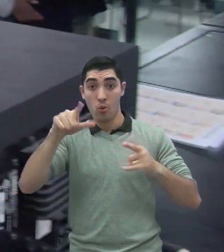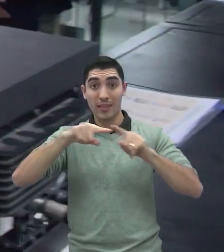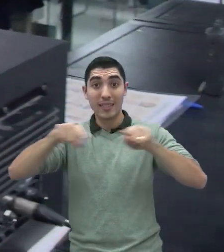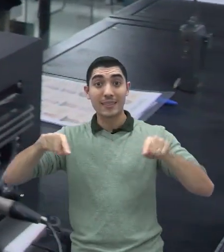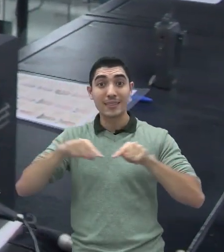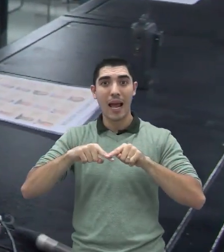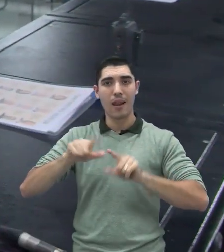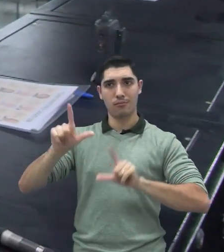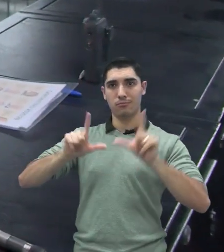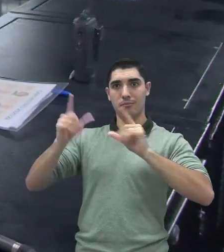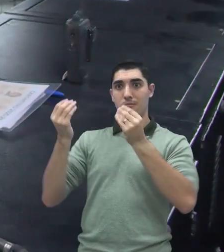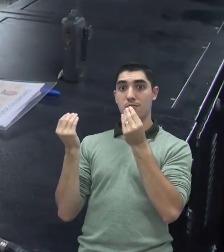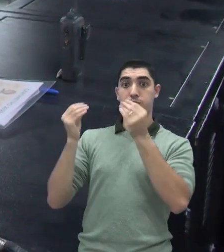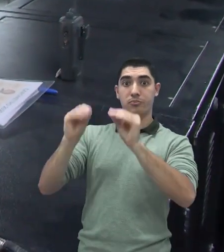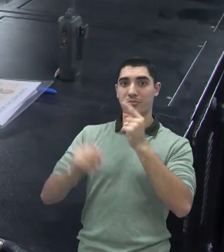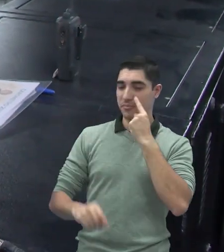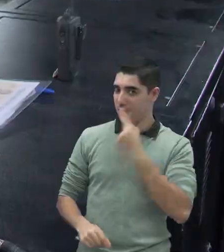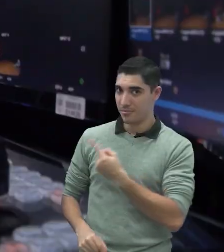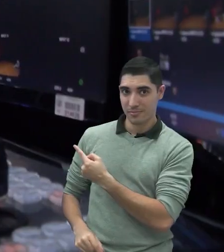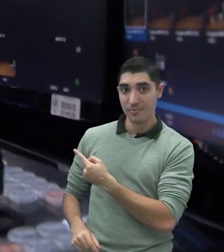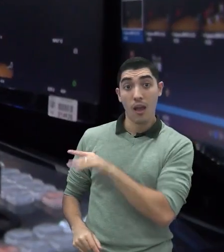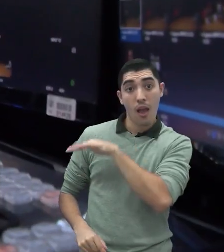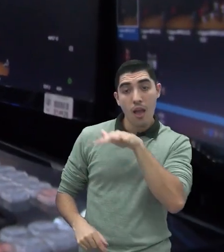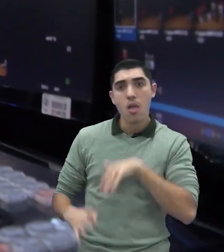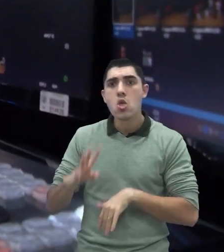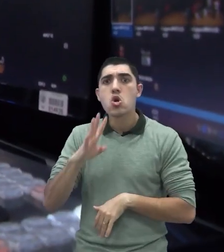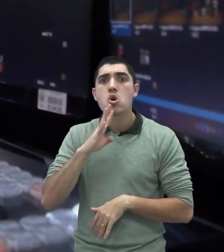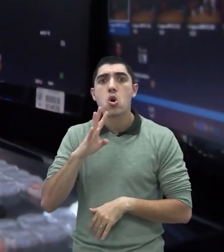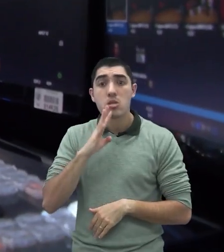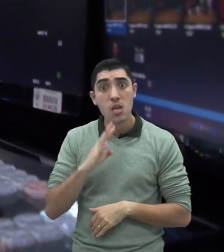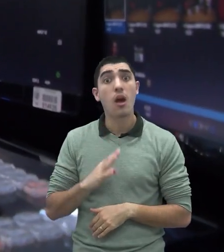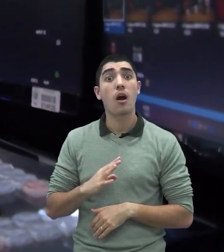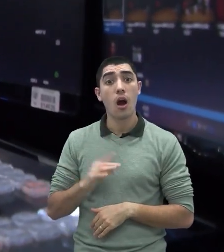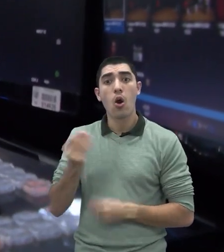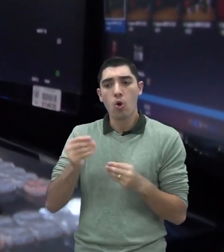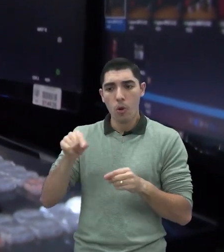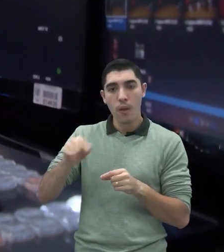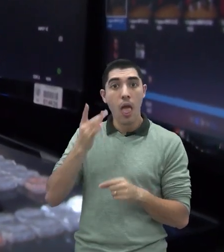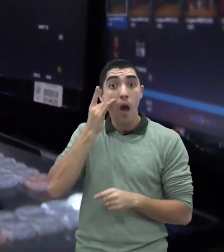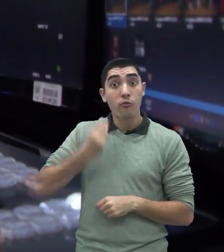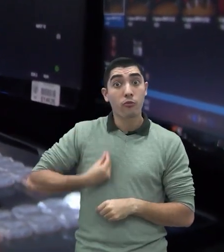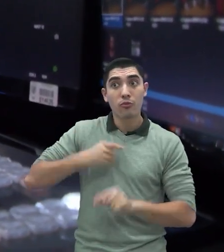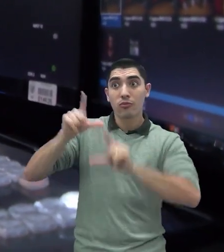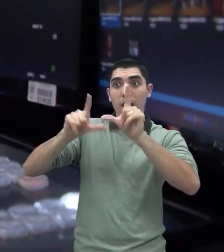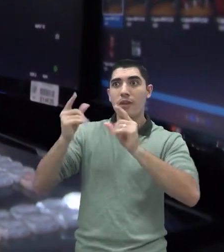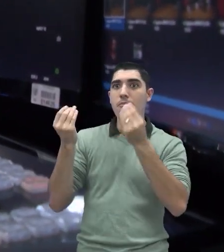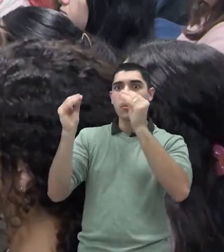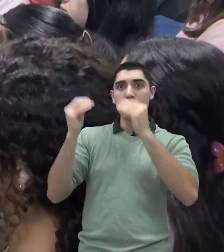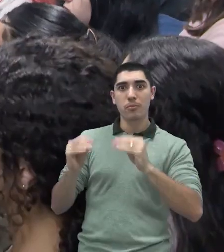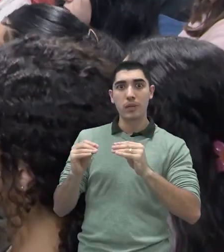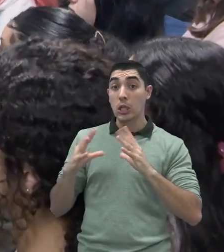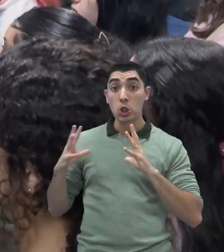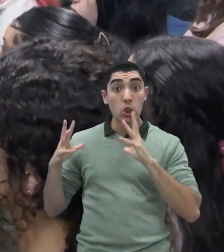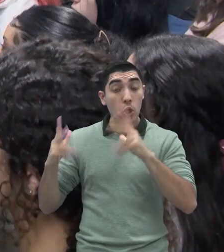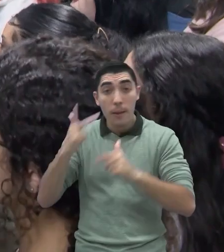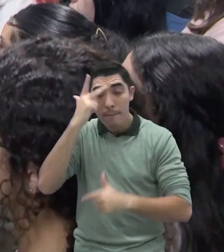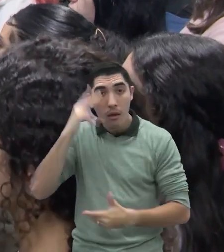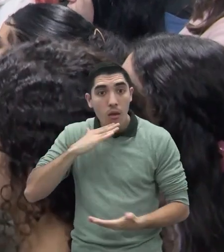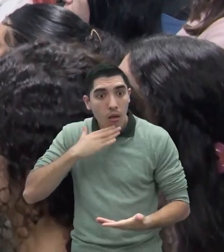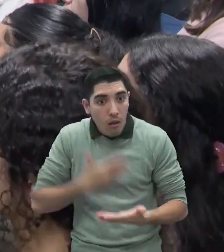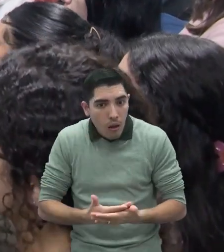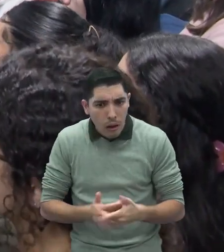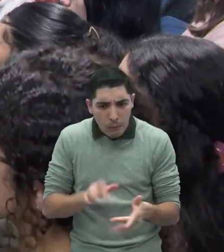de transmissão, responsável por colocar no ar toda a programação da emissora e comandar os programas ao vivo. E não há quem